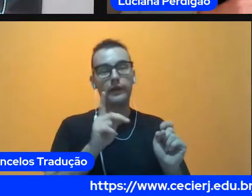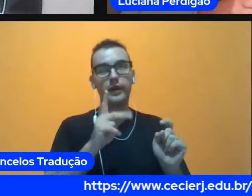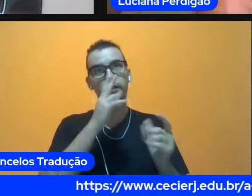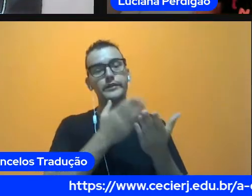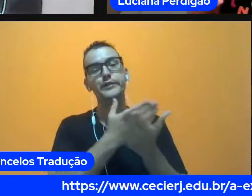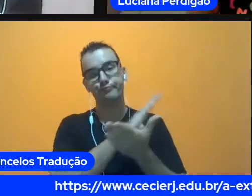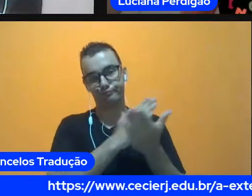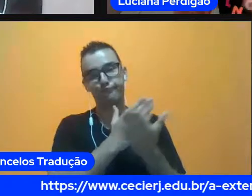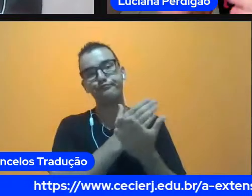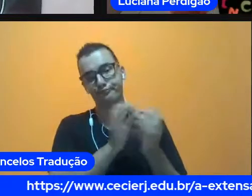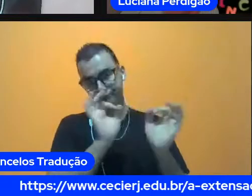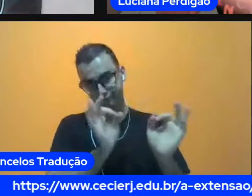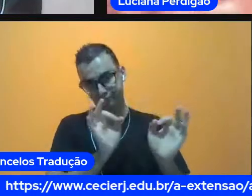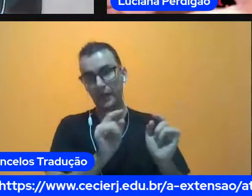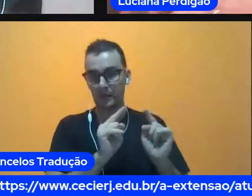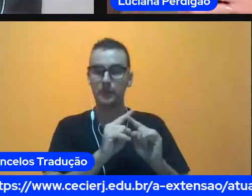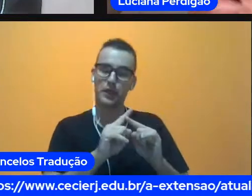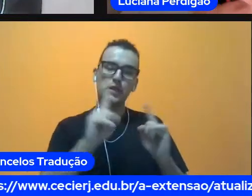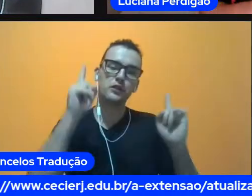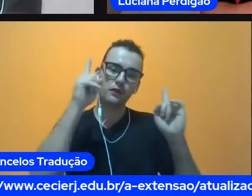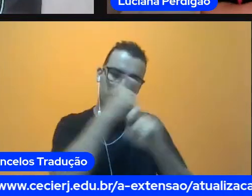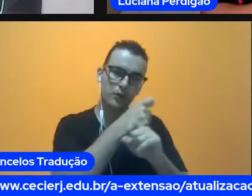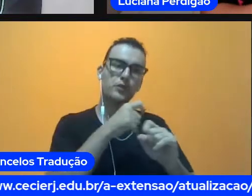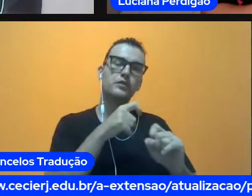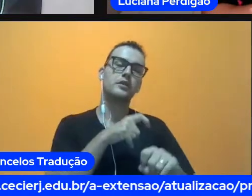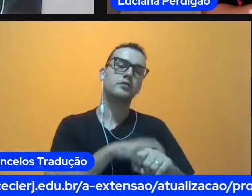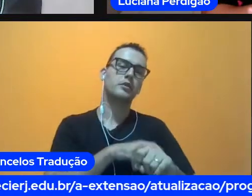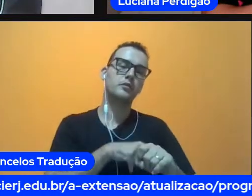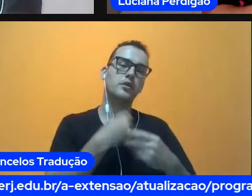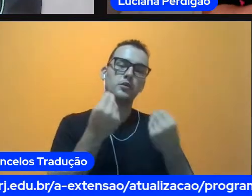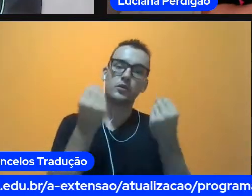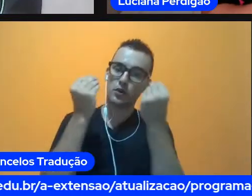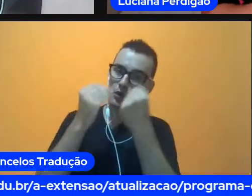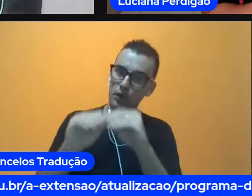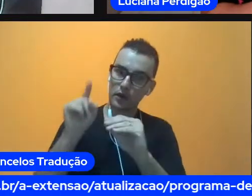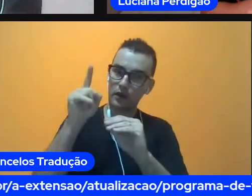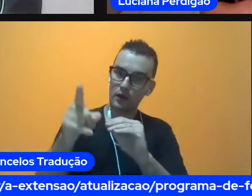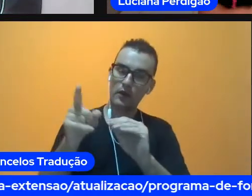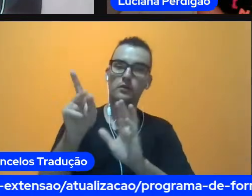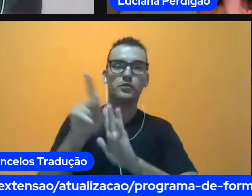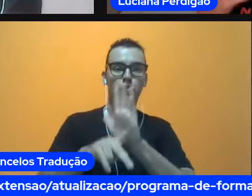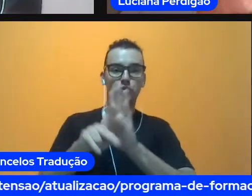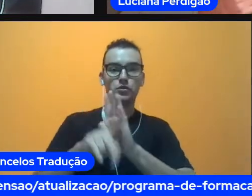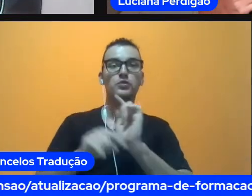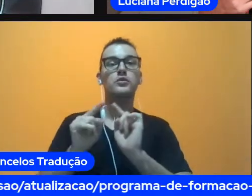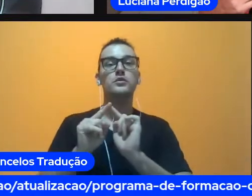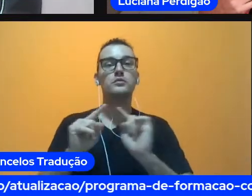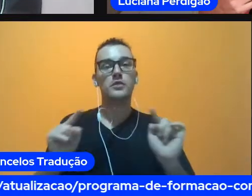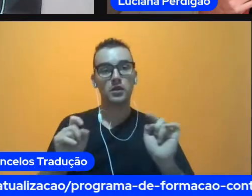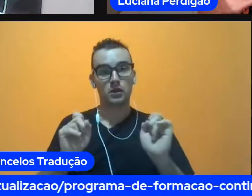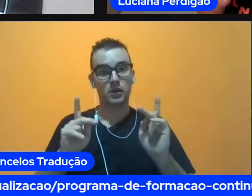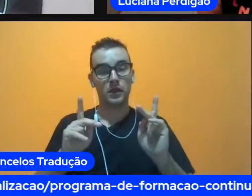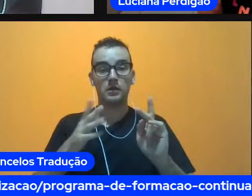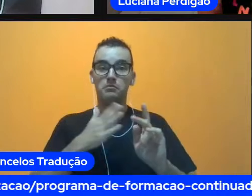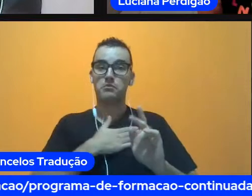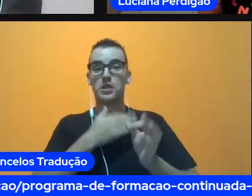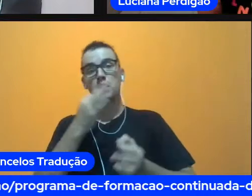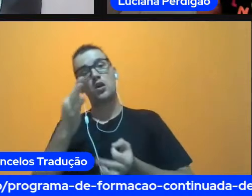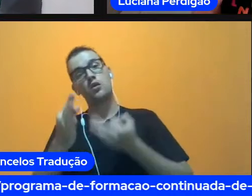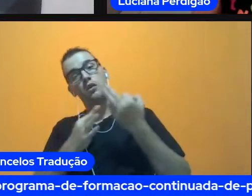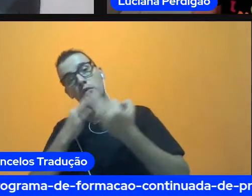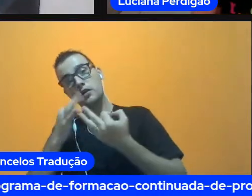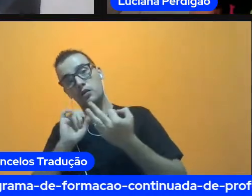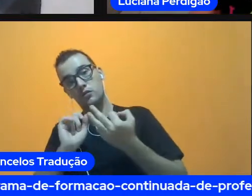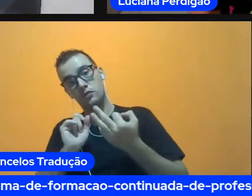assim, né? Vai dificultar na hora de você submeter seu projeto, Mas eu olho por outro lado, o